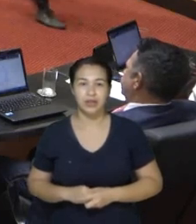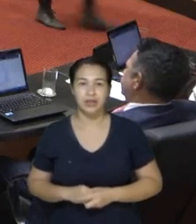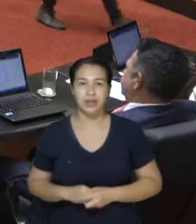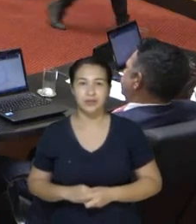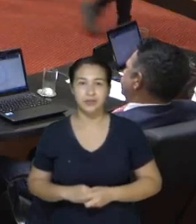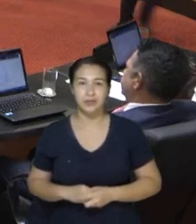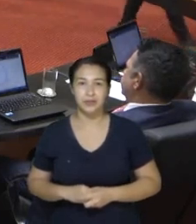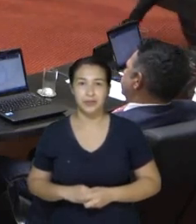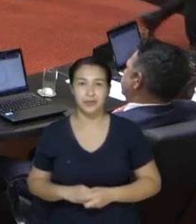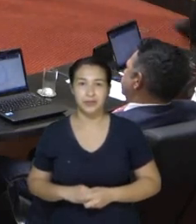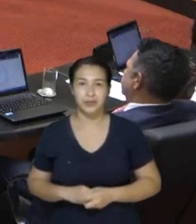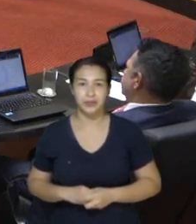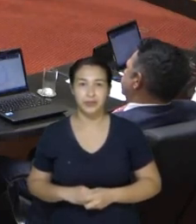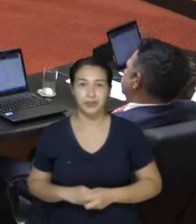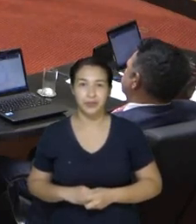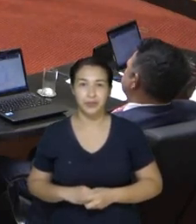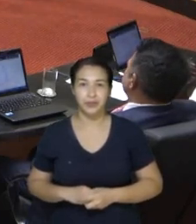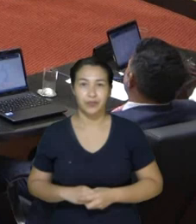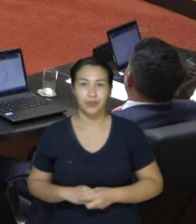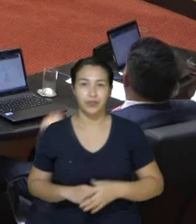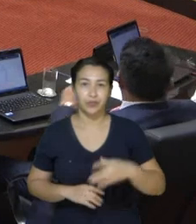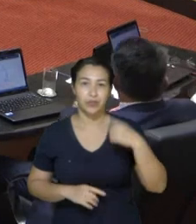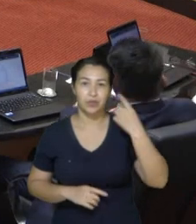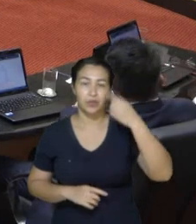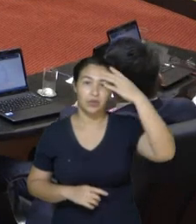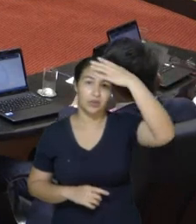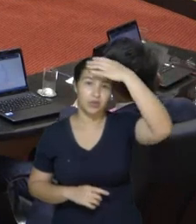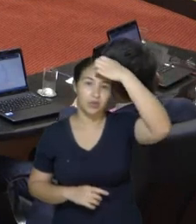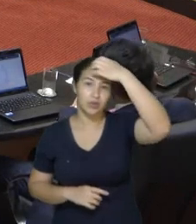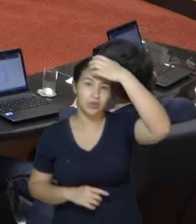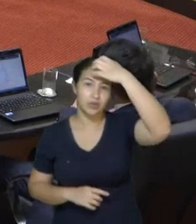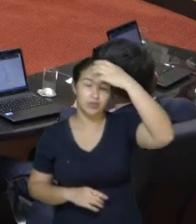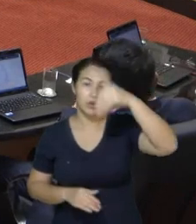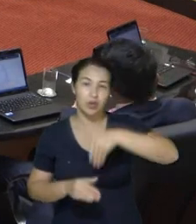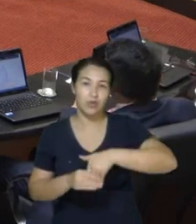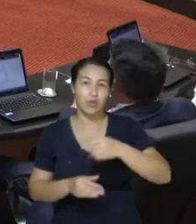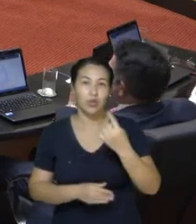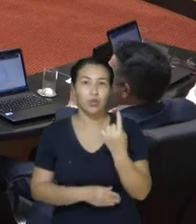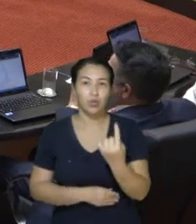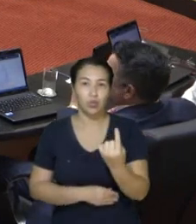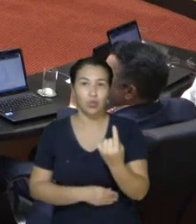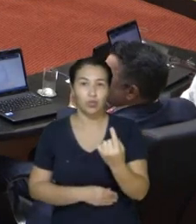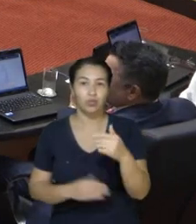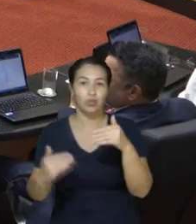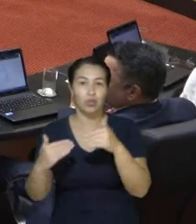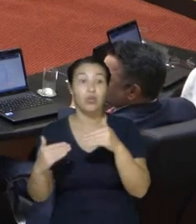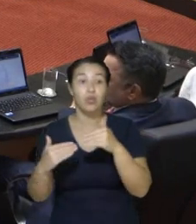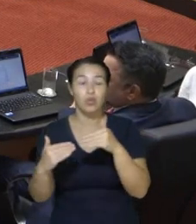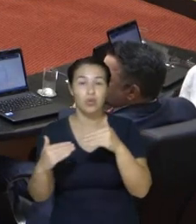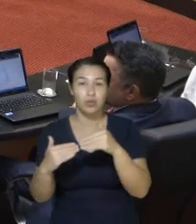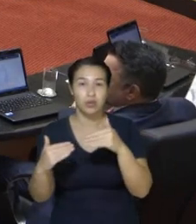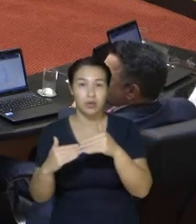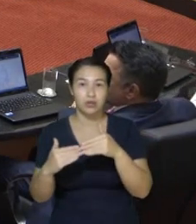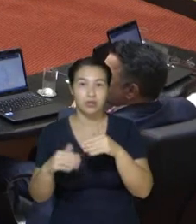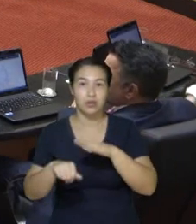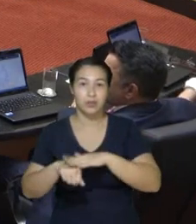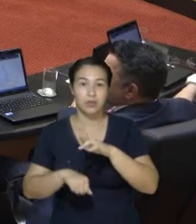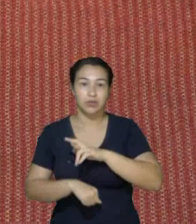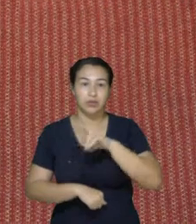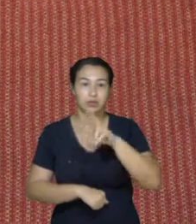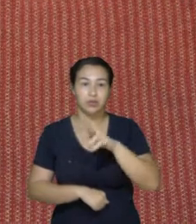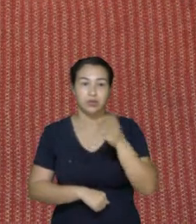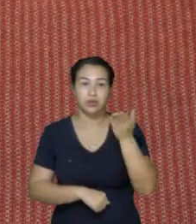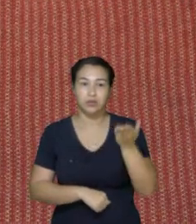Ok, deputado Ismael. Deputado Ismael está pedindo voto 1. Com a concordância do autor e